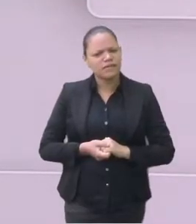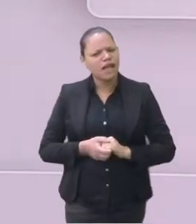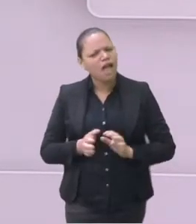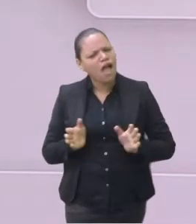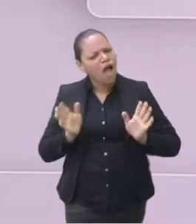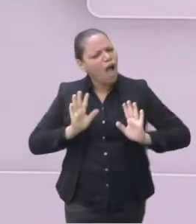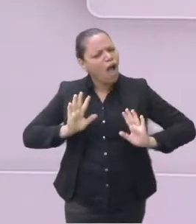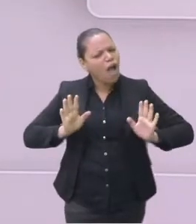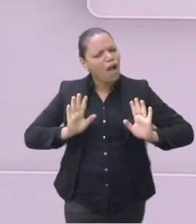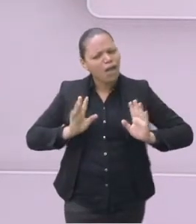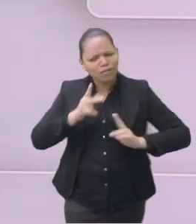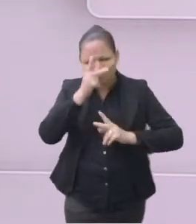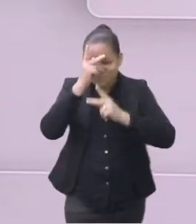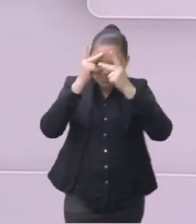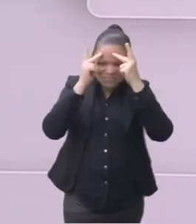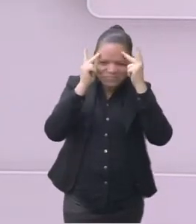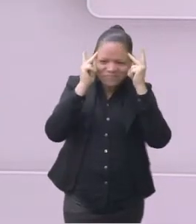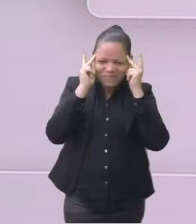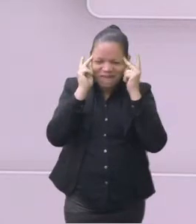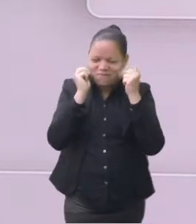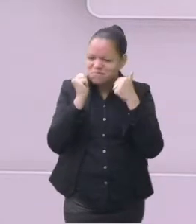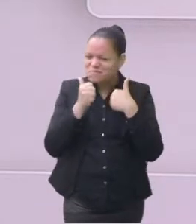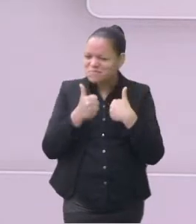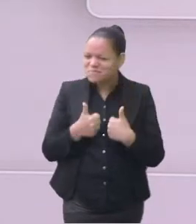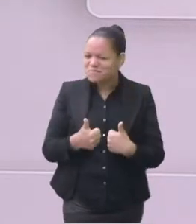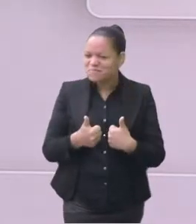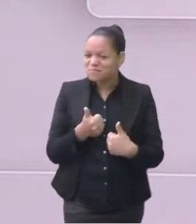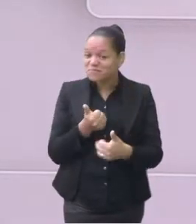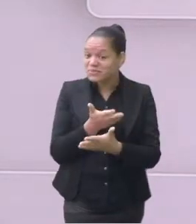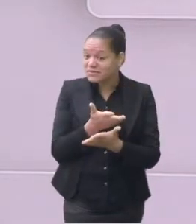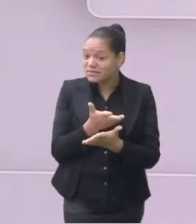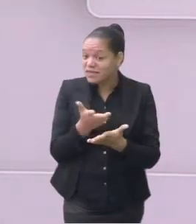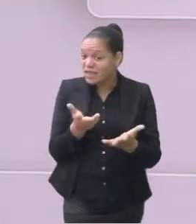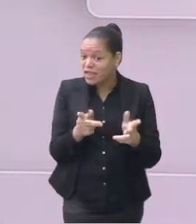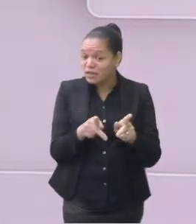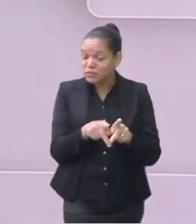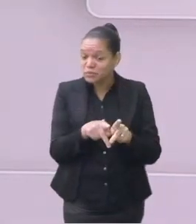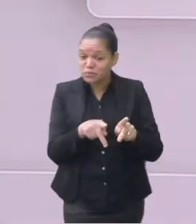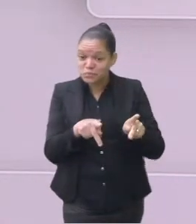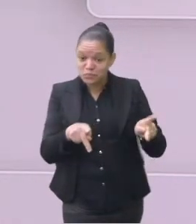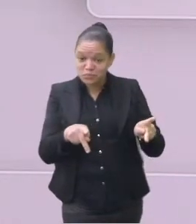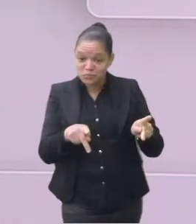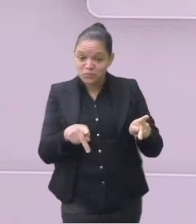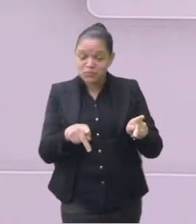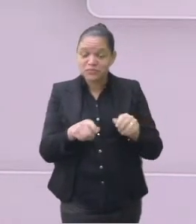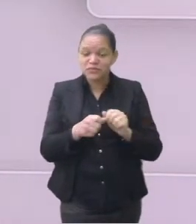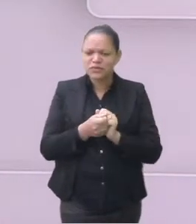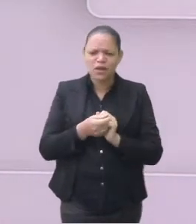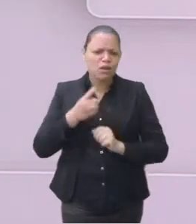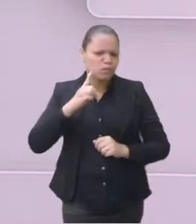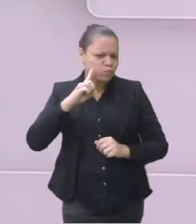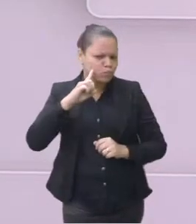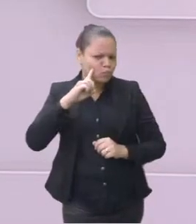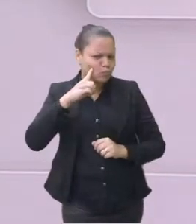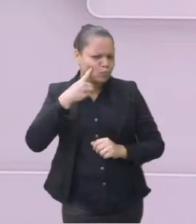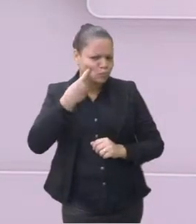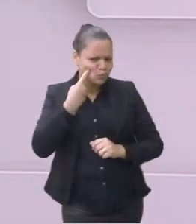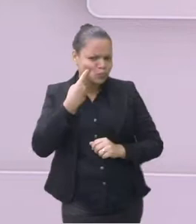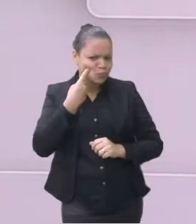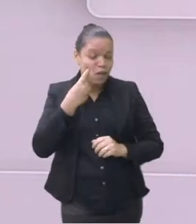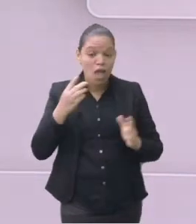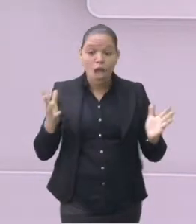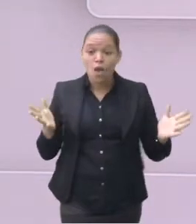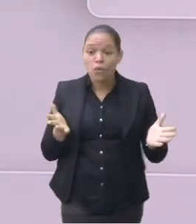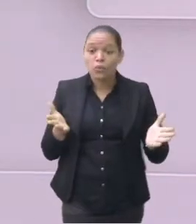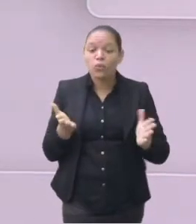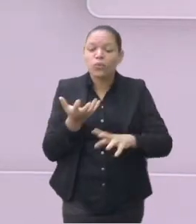Olá, pessoal, tudo bem com vocês? Eu sou a professora Daniele Cristine e nós vamos juntos ficar com o componente curricular